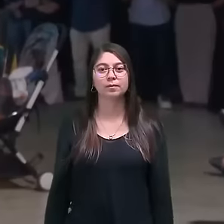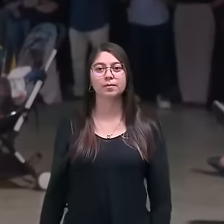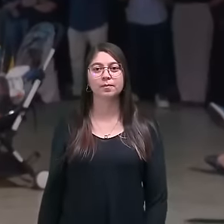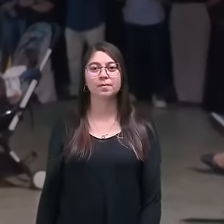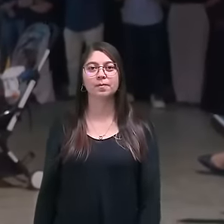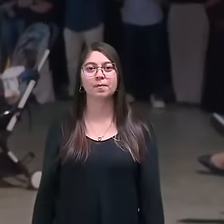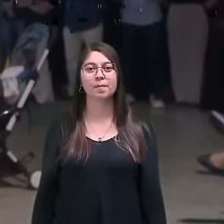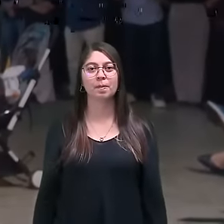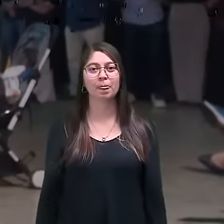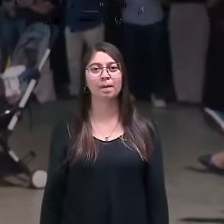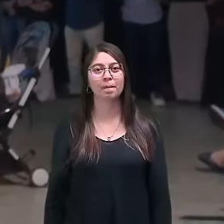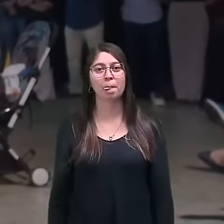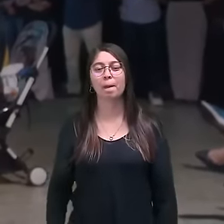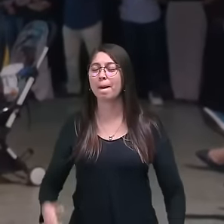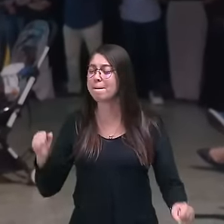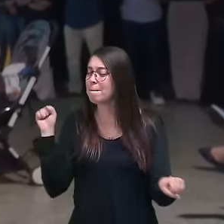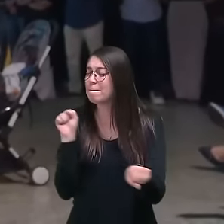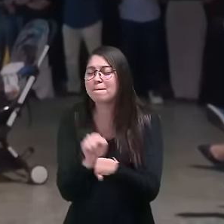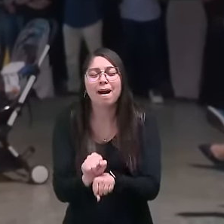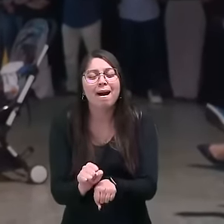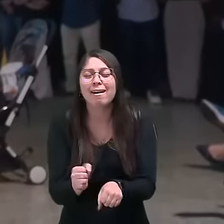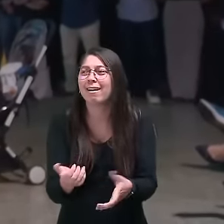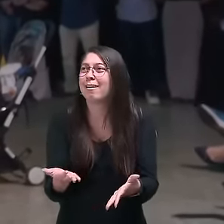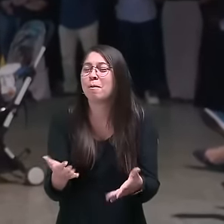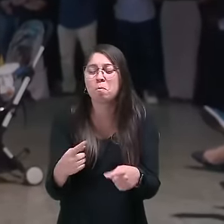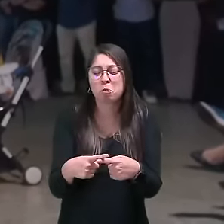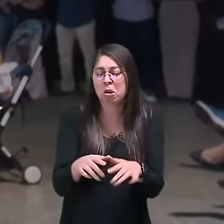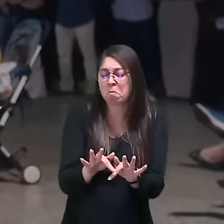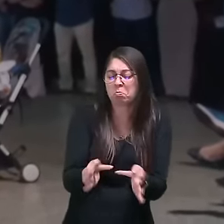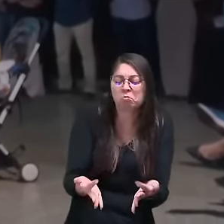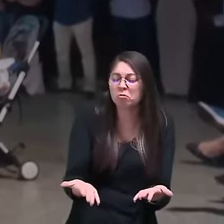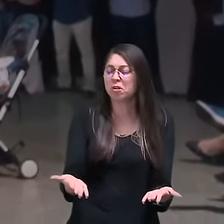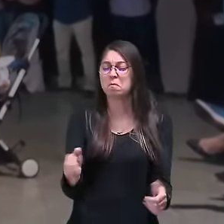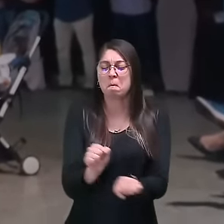Não pode parar por tão pouco.